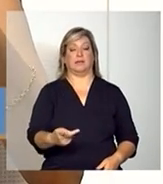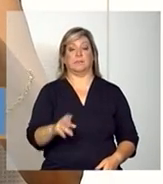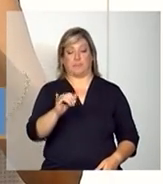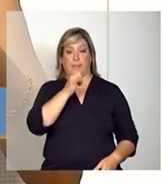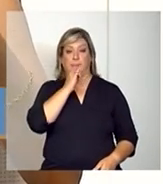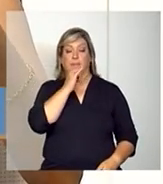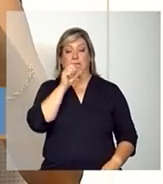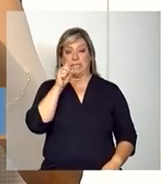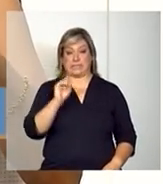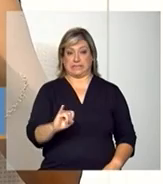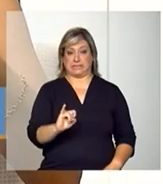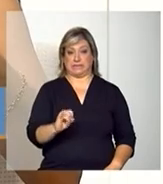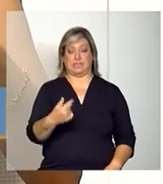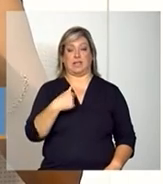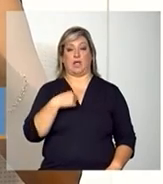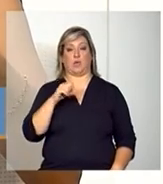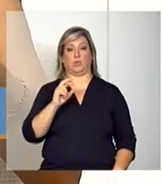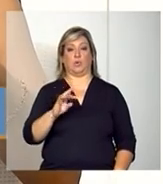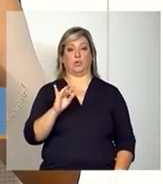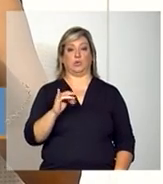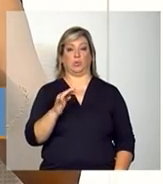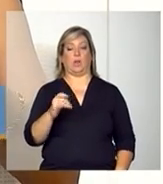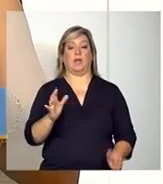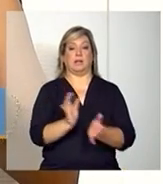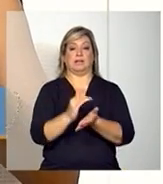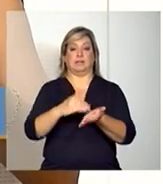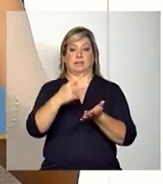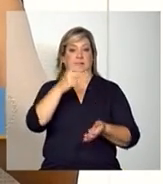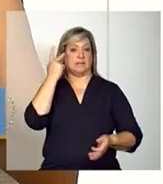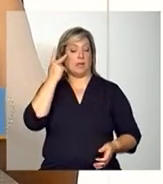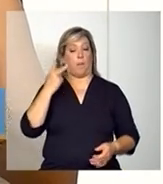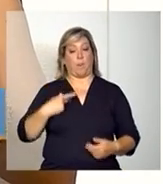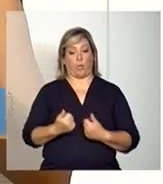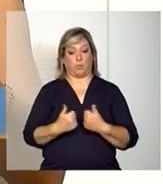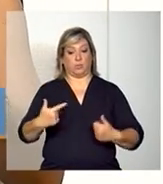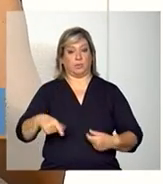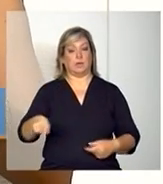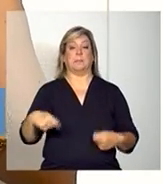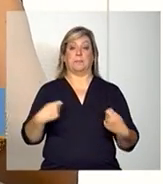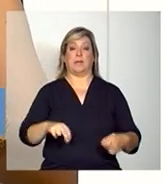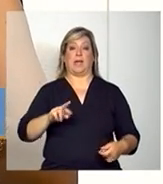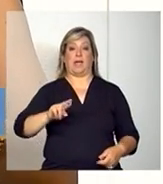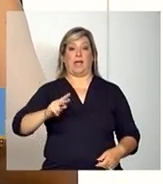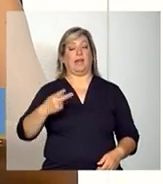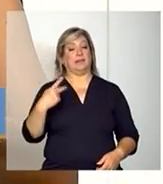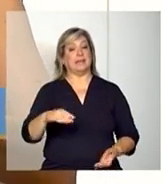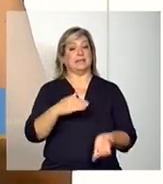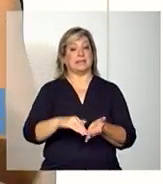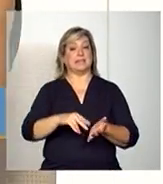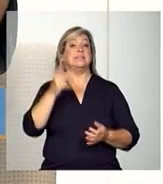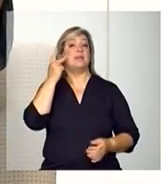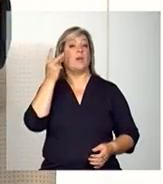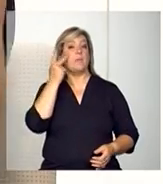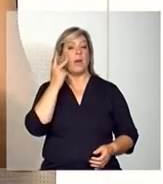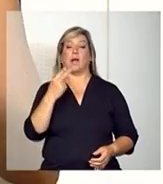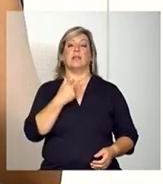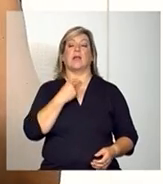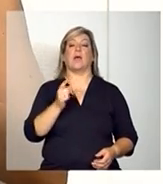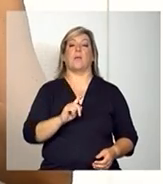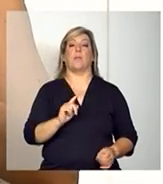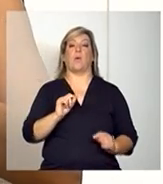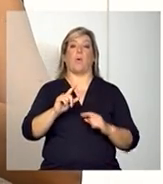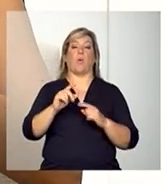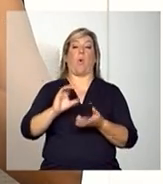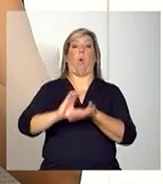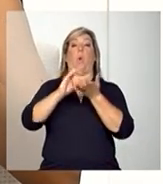titular da secretaria de São Paulo o meu adjunto tem que estar no recursos humanos da secretaria de São Paulo não do Conselho de São